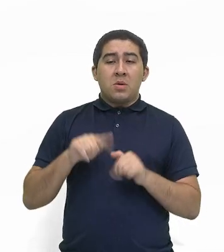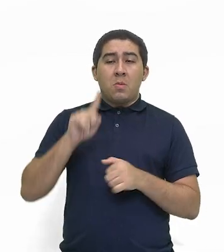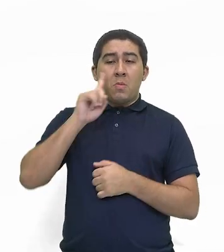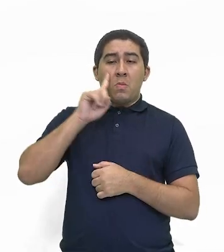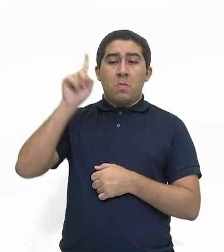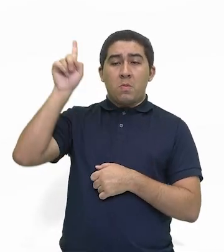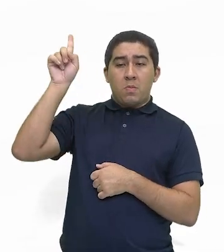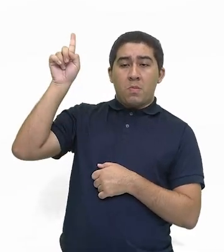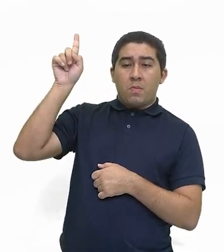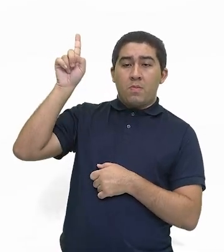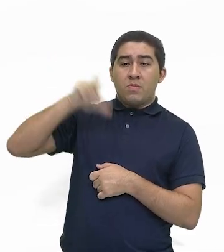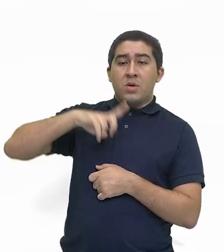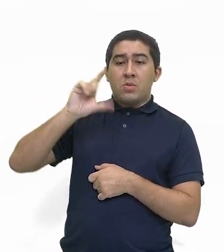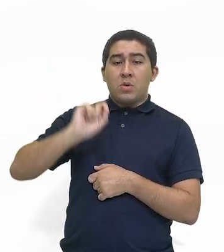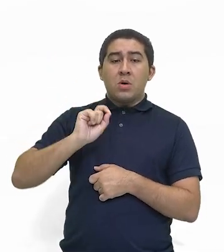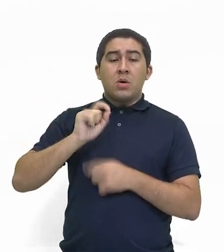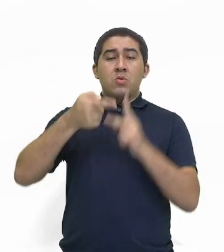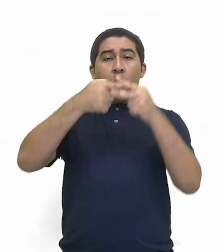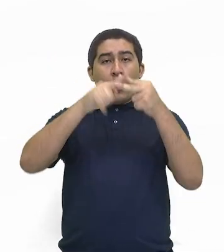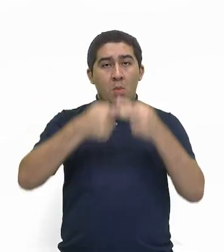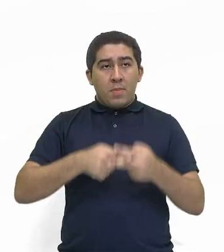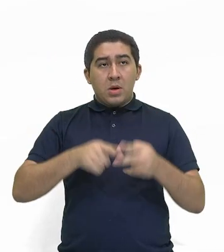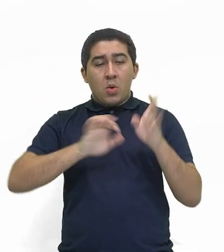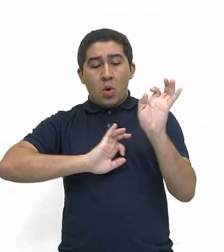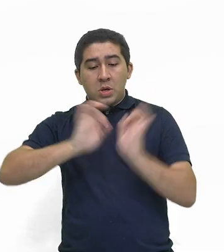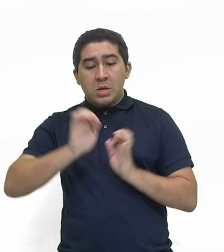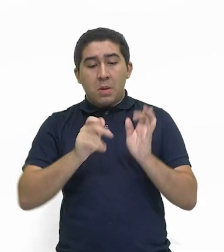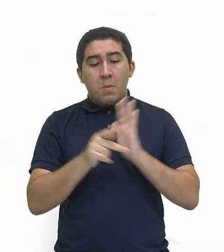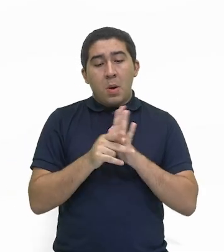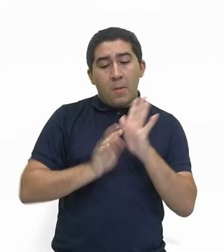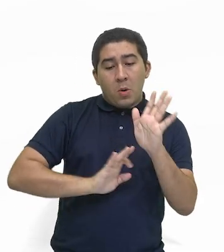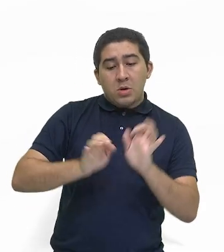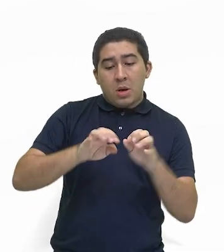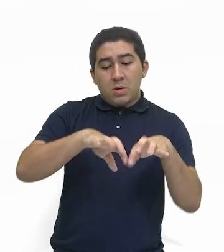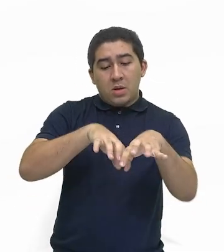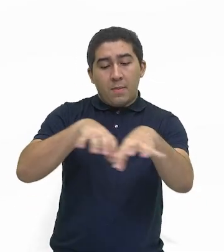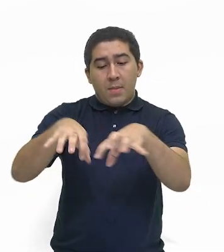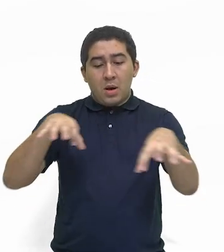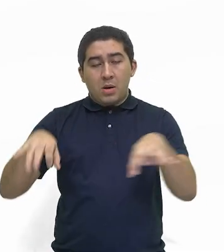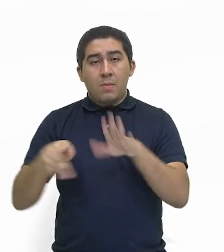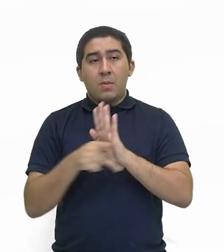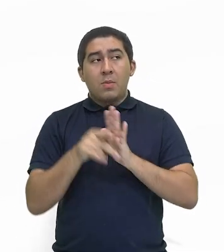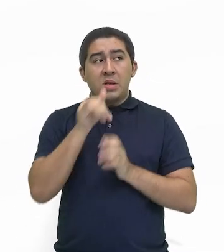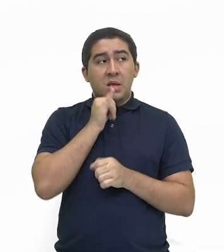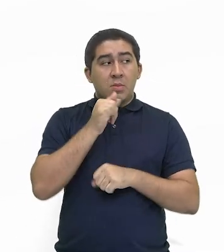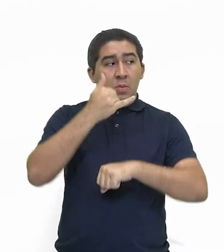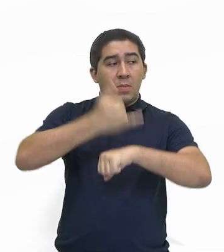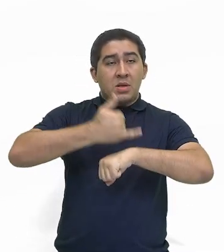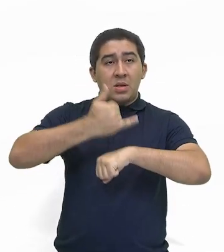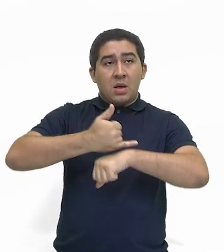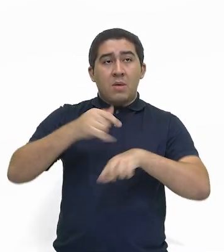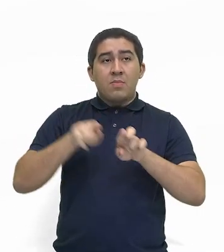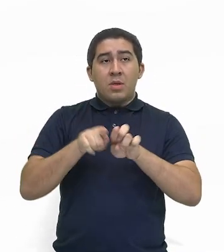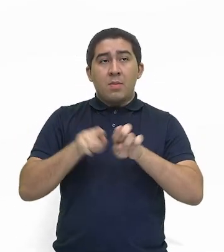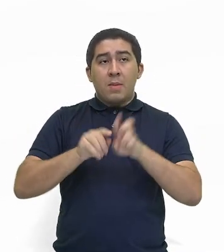são desmontados para separar os componentes como metais, plásticos, vidros